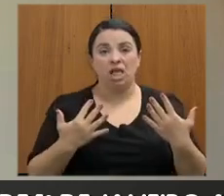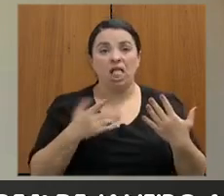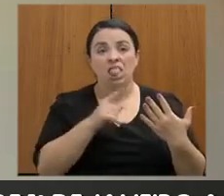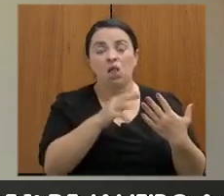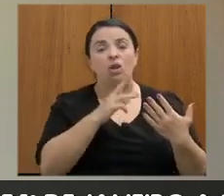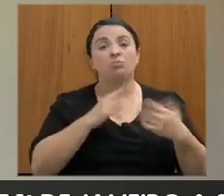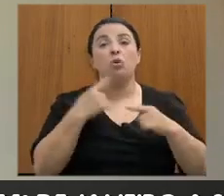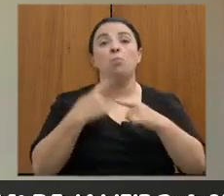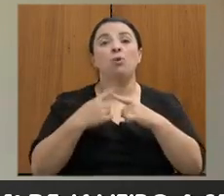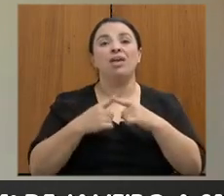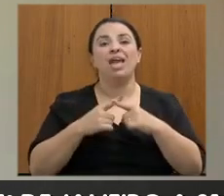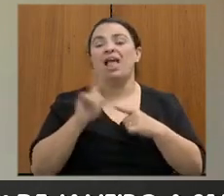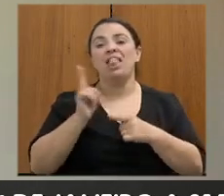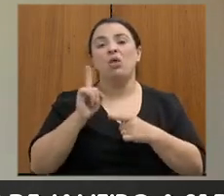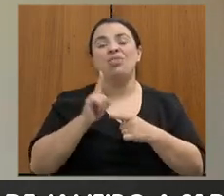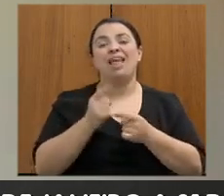né